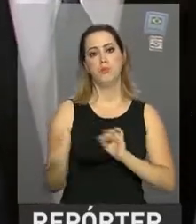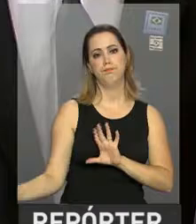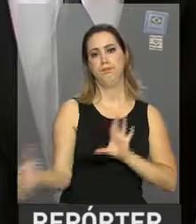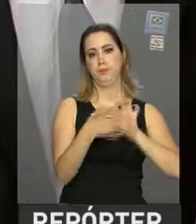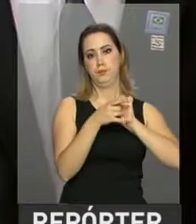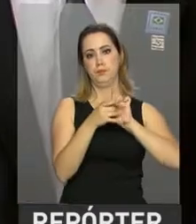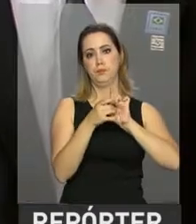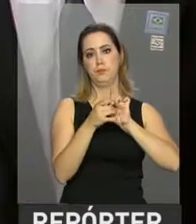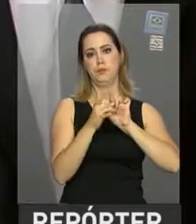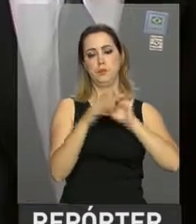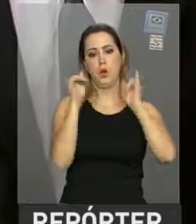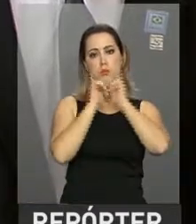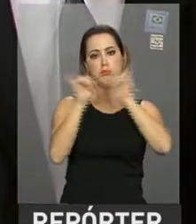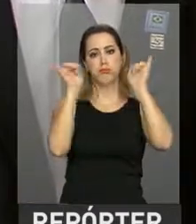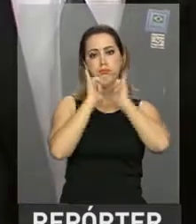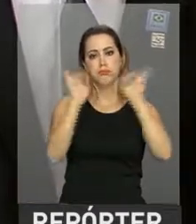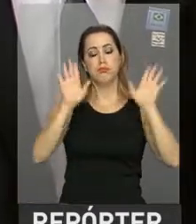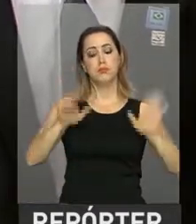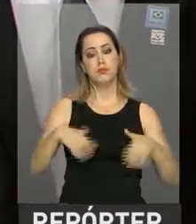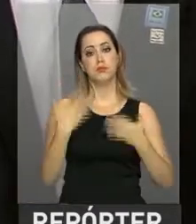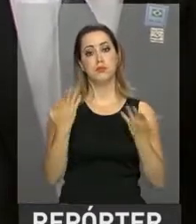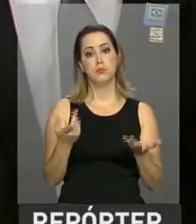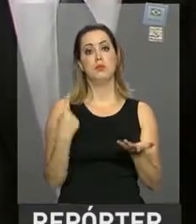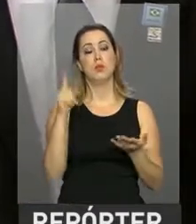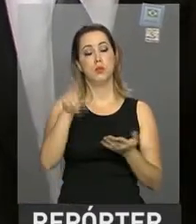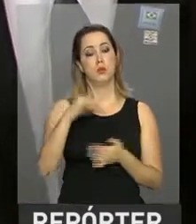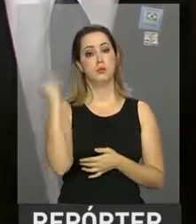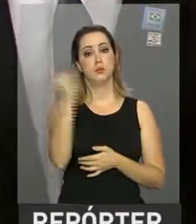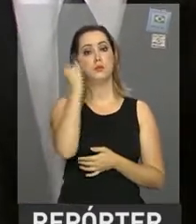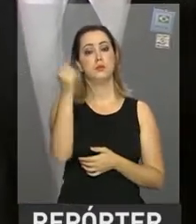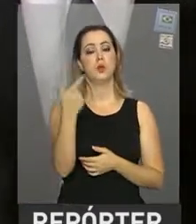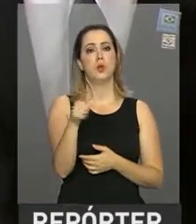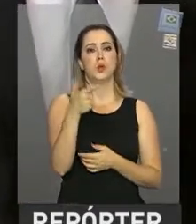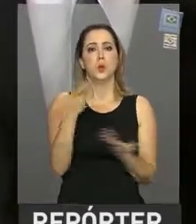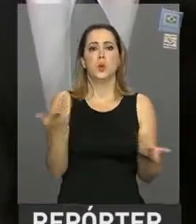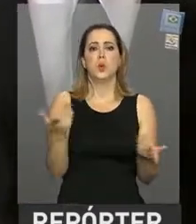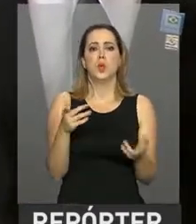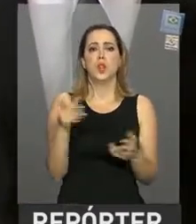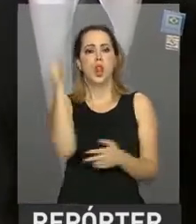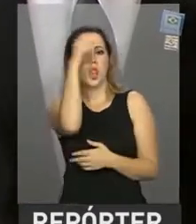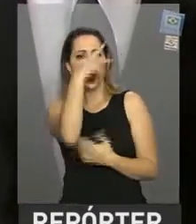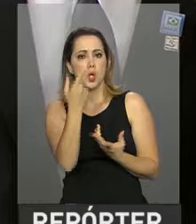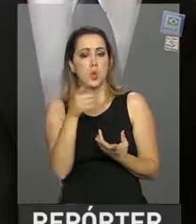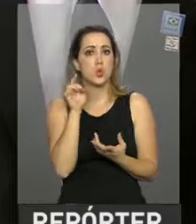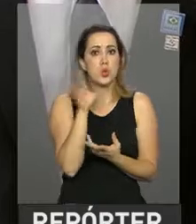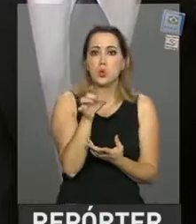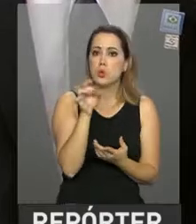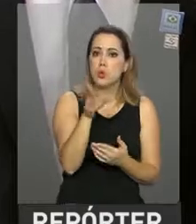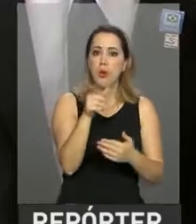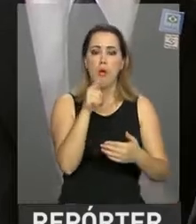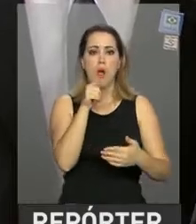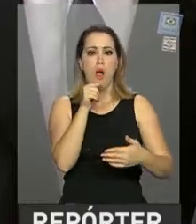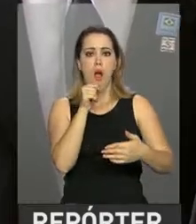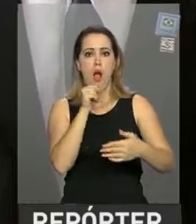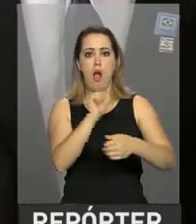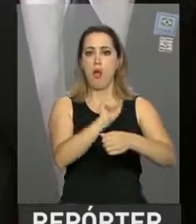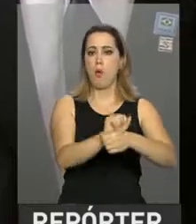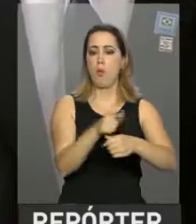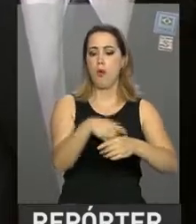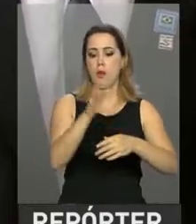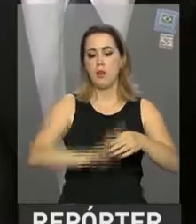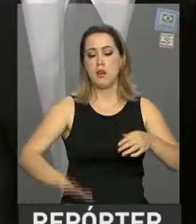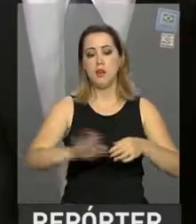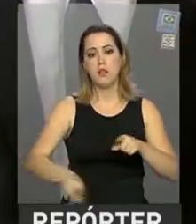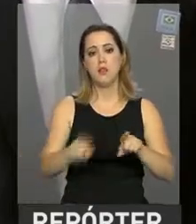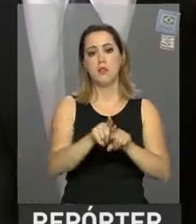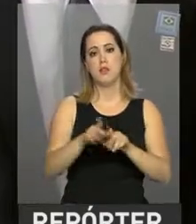integrar-se nessa campanha. Convenhamos, é uma campanha importante que não tem grandes dificuldades, porque basta que cada criança da escola,